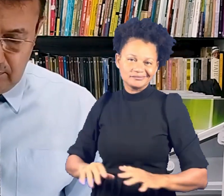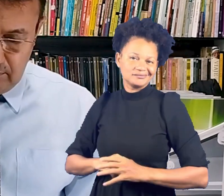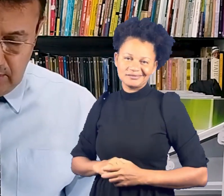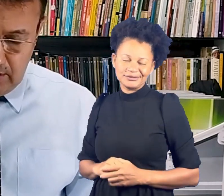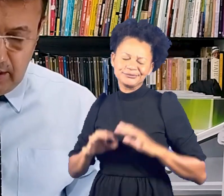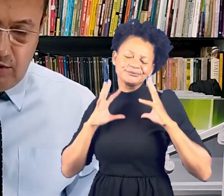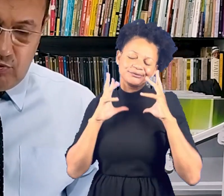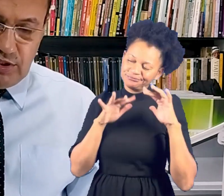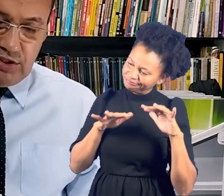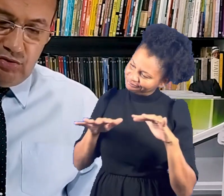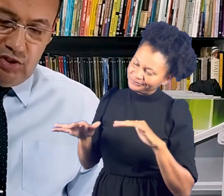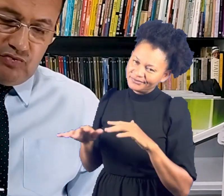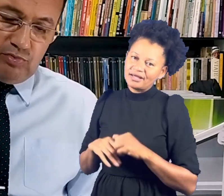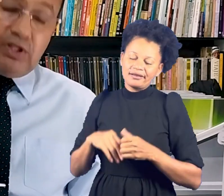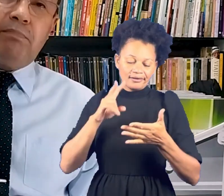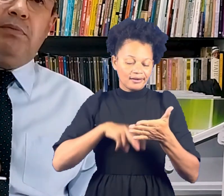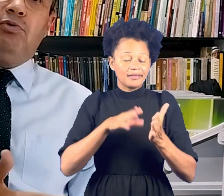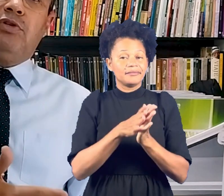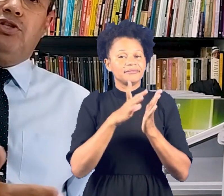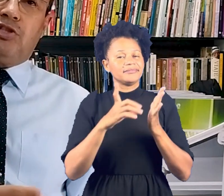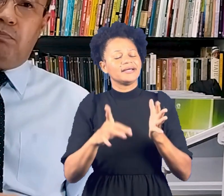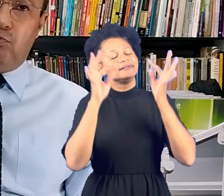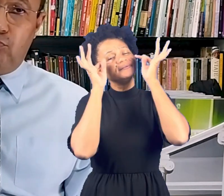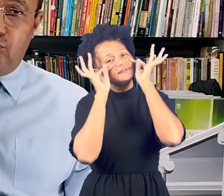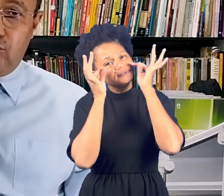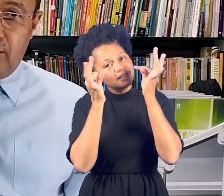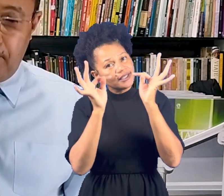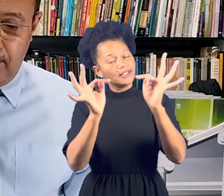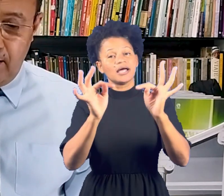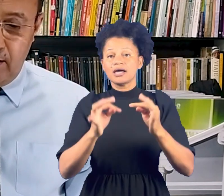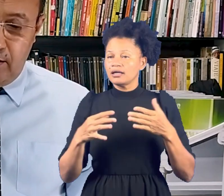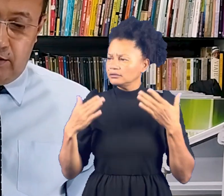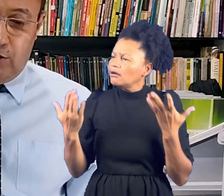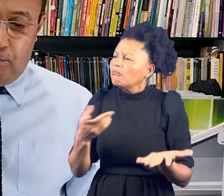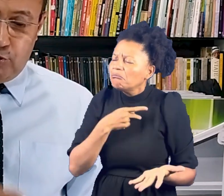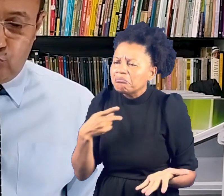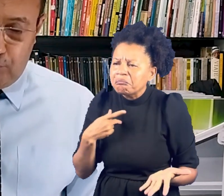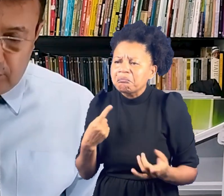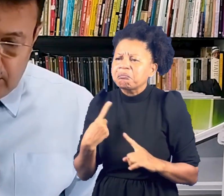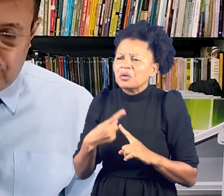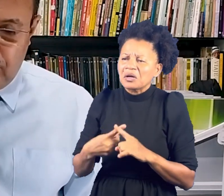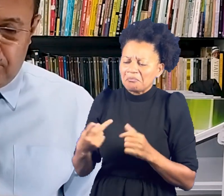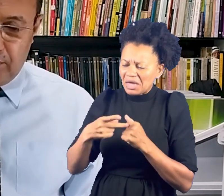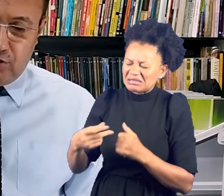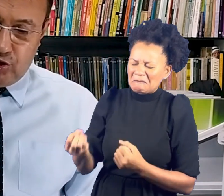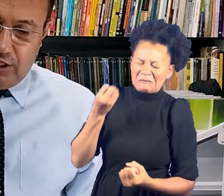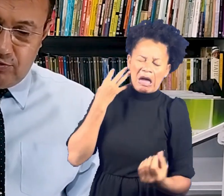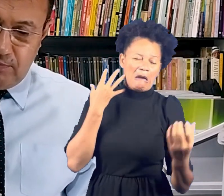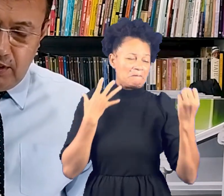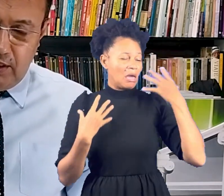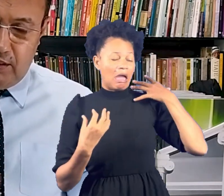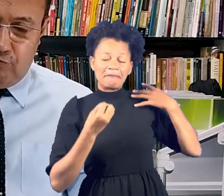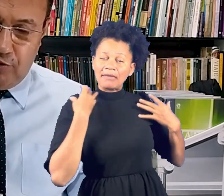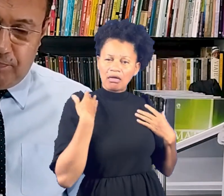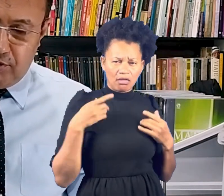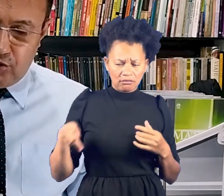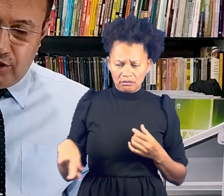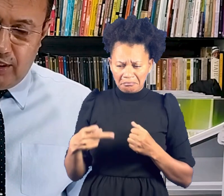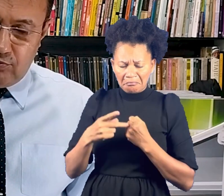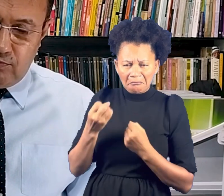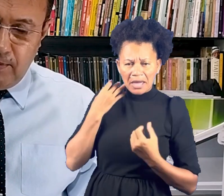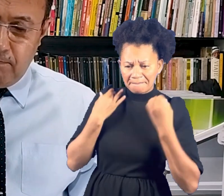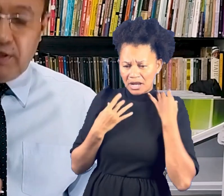era assim, reconhecido. Nós vemos na Bíblia o testemunho, Então, pastor, por que ele foi apedrejado? Ele não